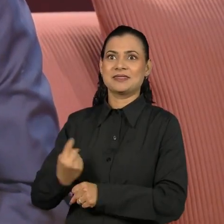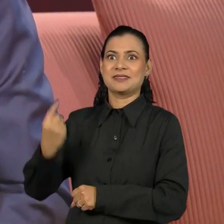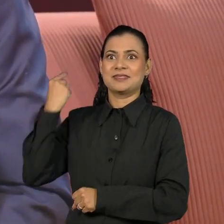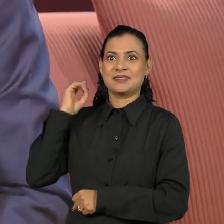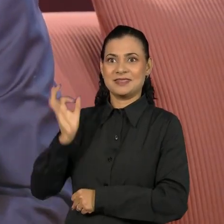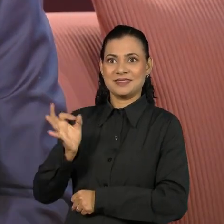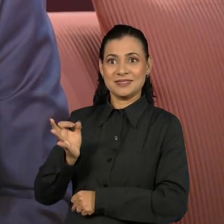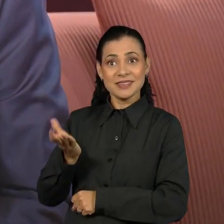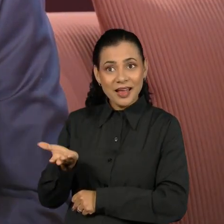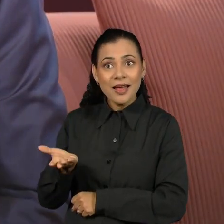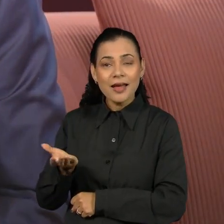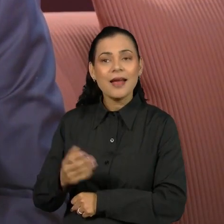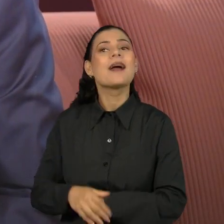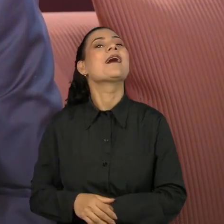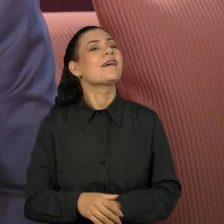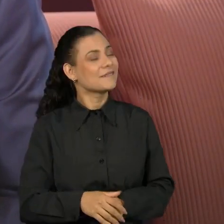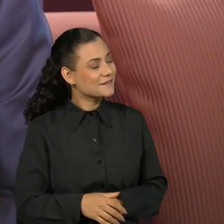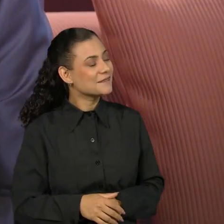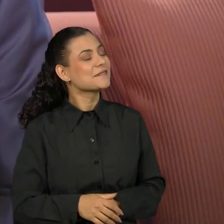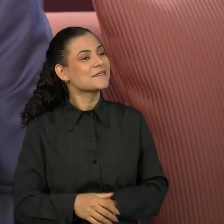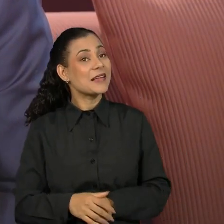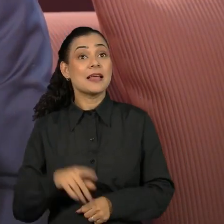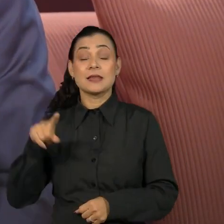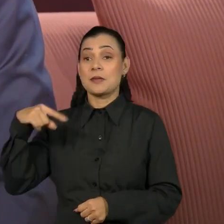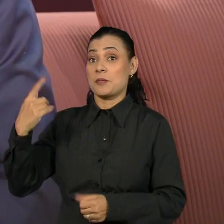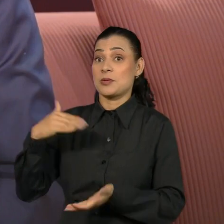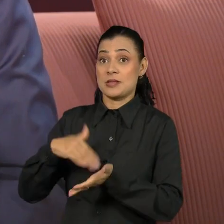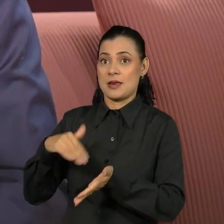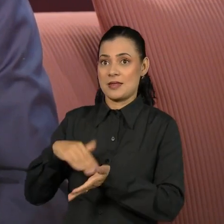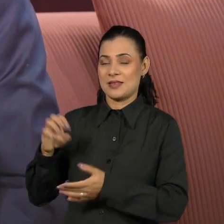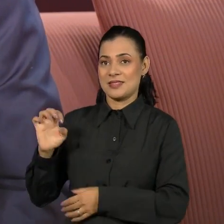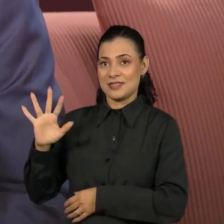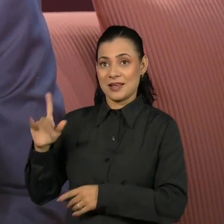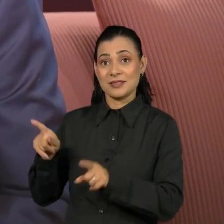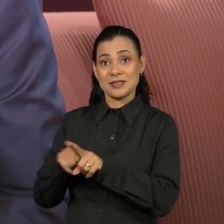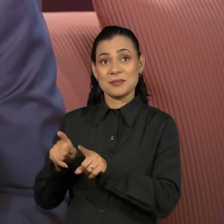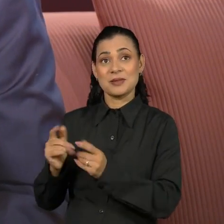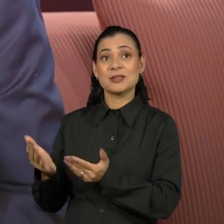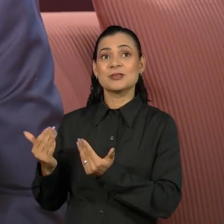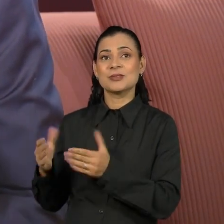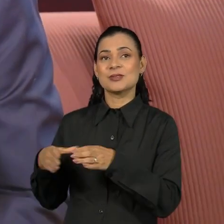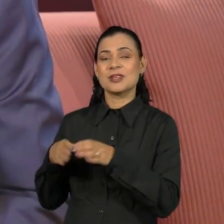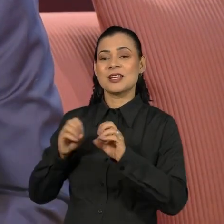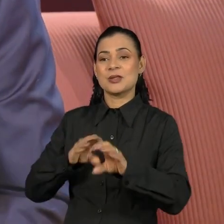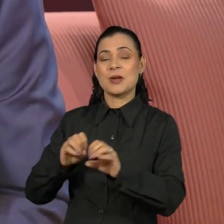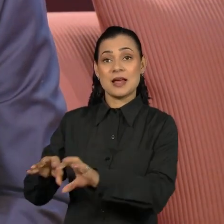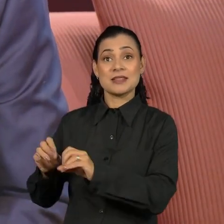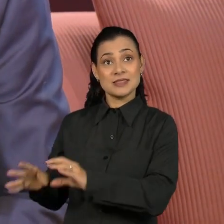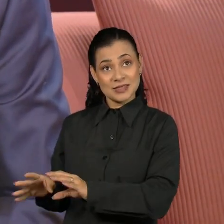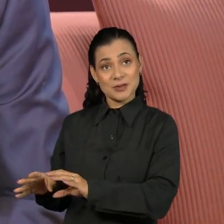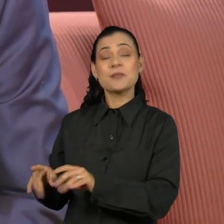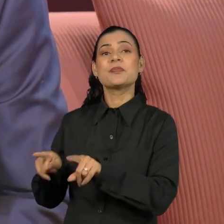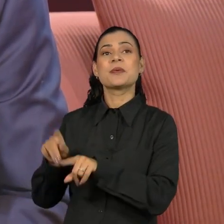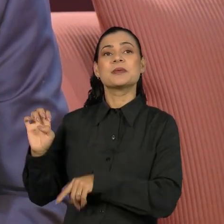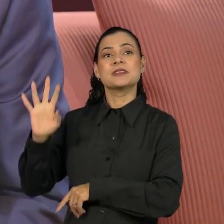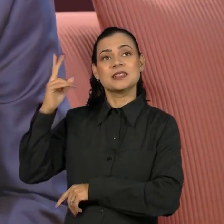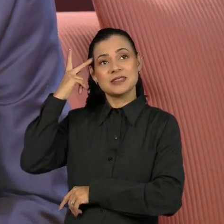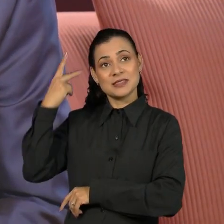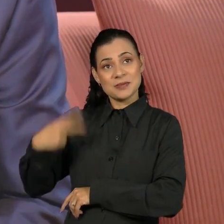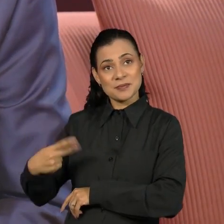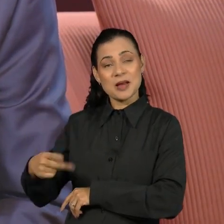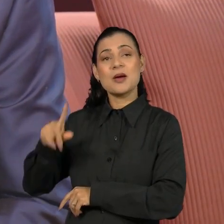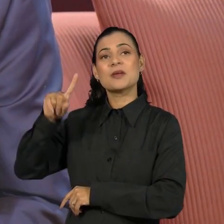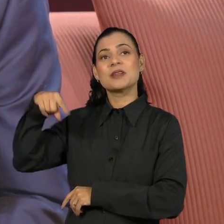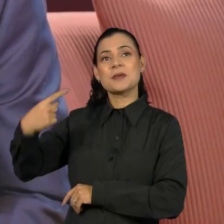né, Gabriel? Depois meu secretário de Estado da Juventude e da Educação do Estado de São Paulo,